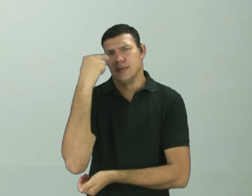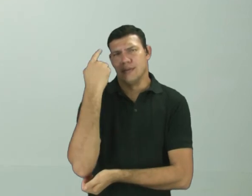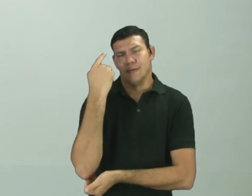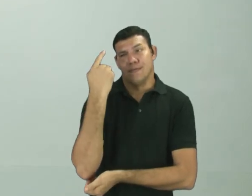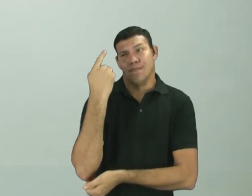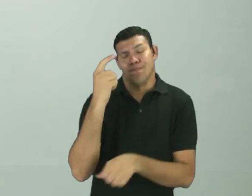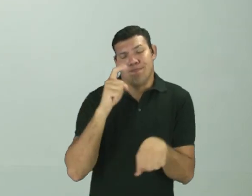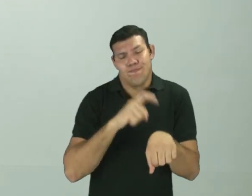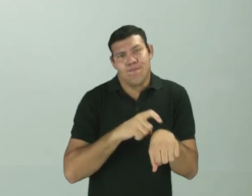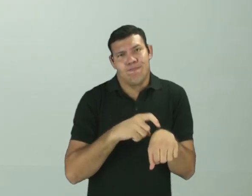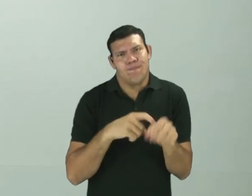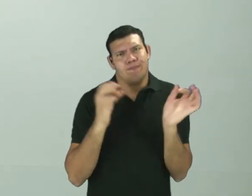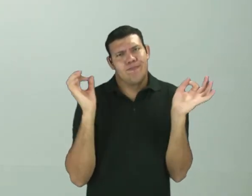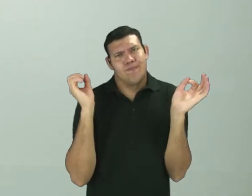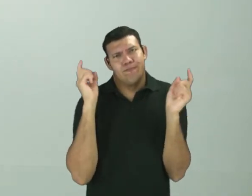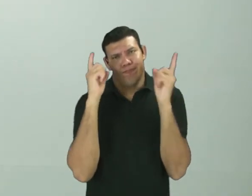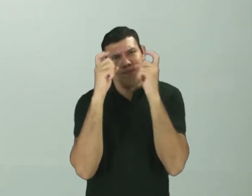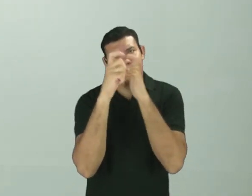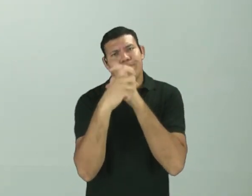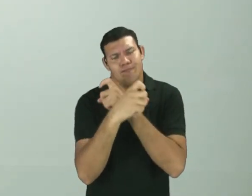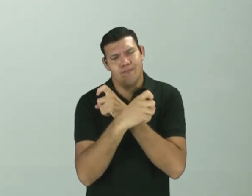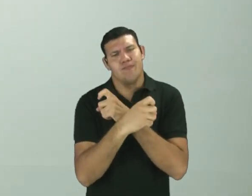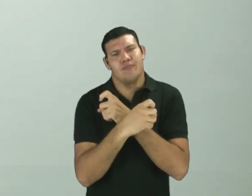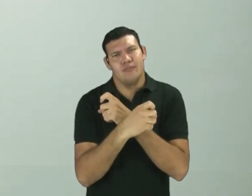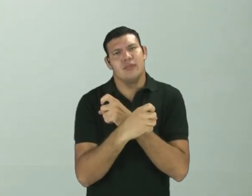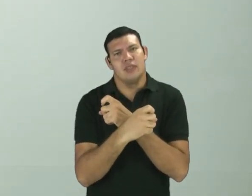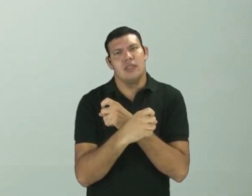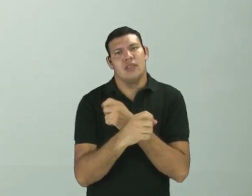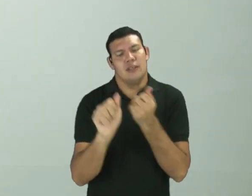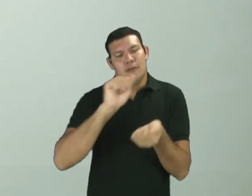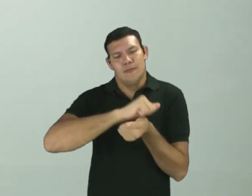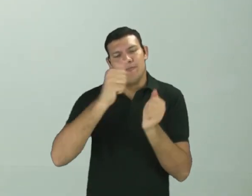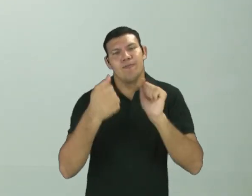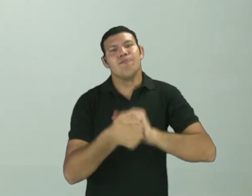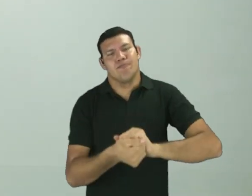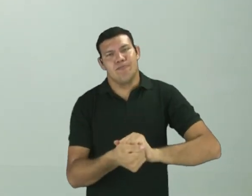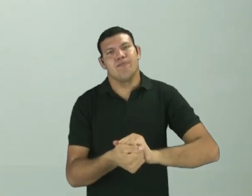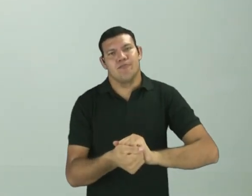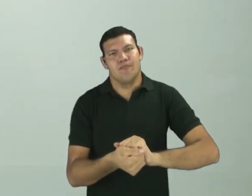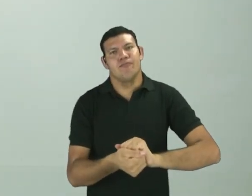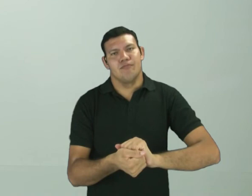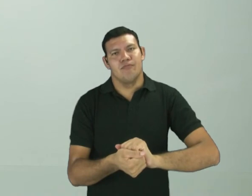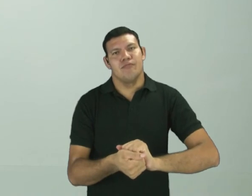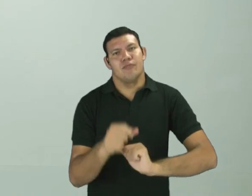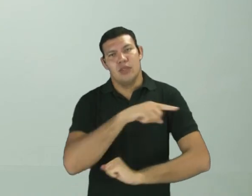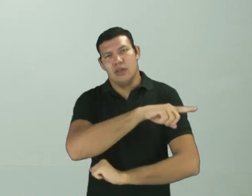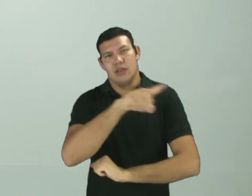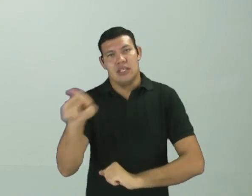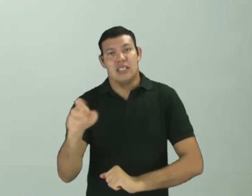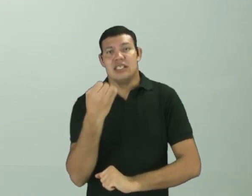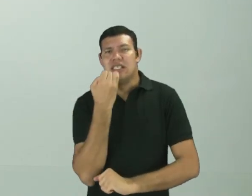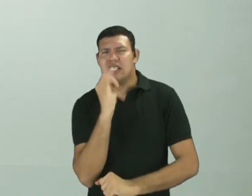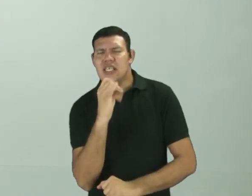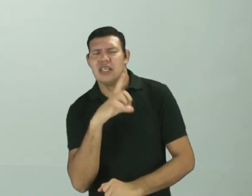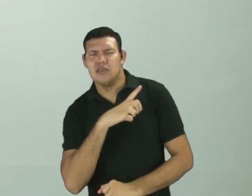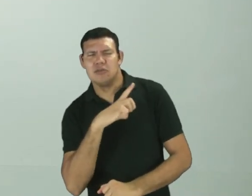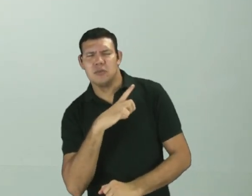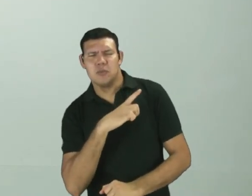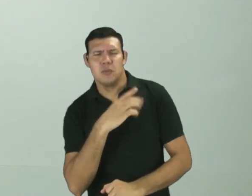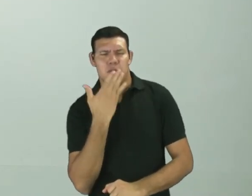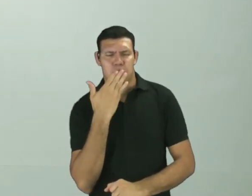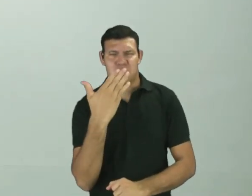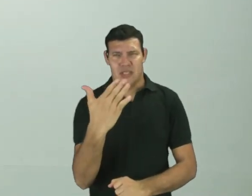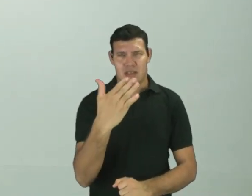não é perfeito, trouxemos aí essa alternativa para vocês, certo? Se o professor de vocês pedir uma atividade parecida, vocês já vão saber